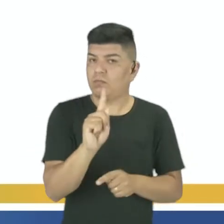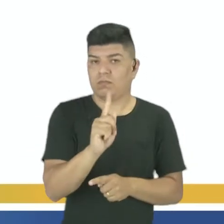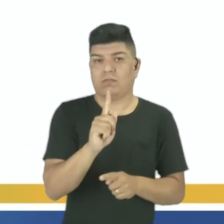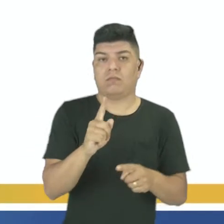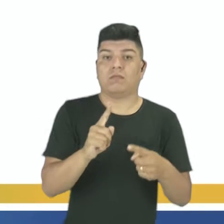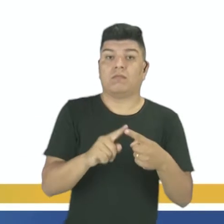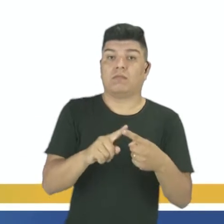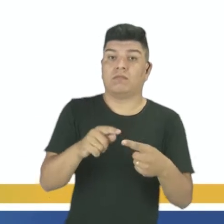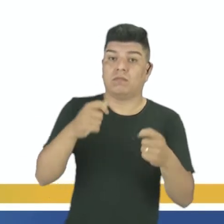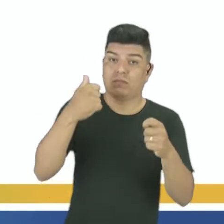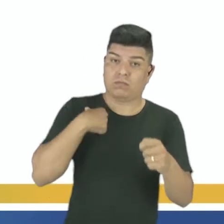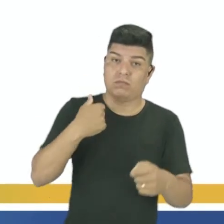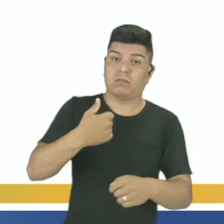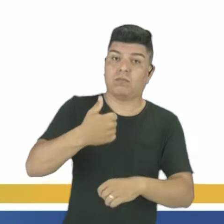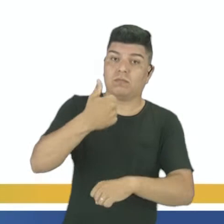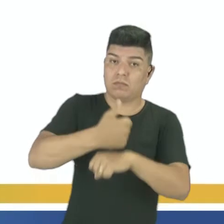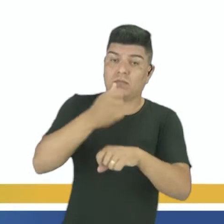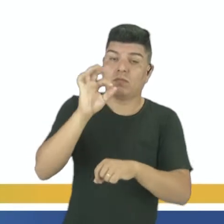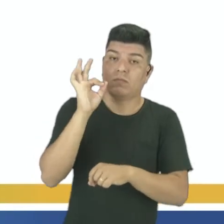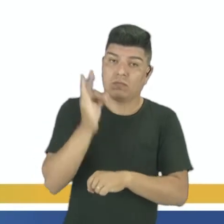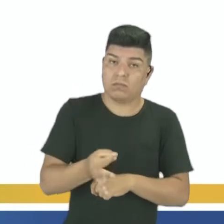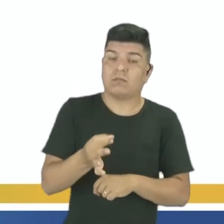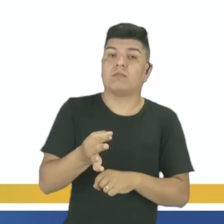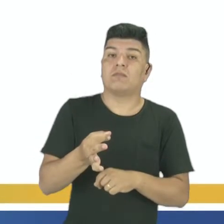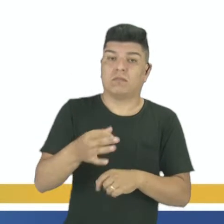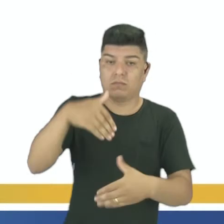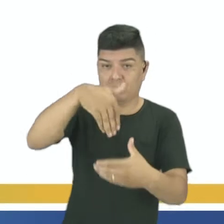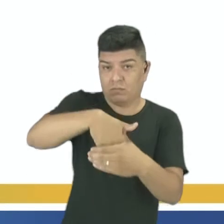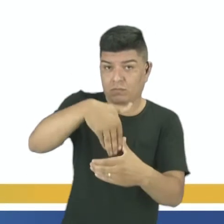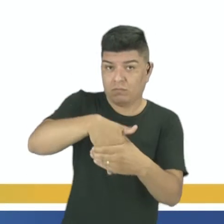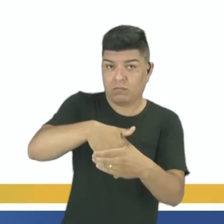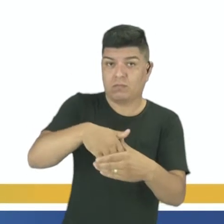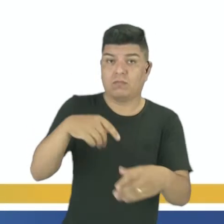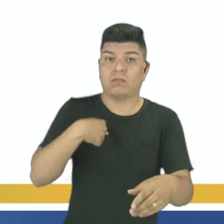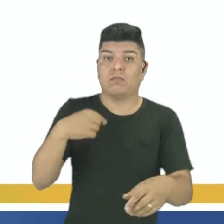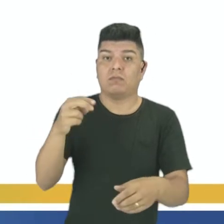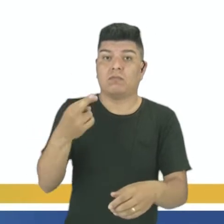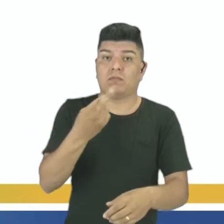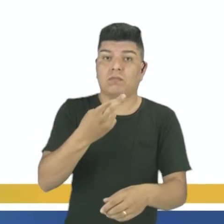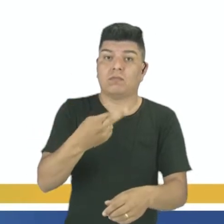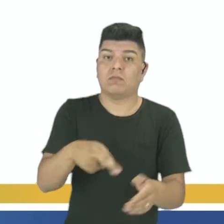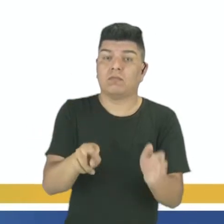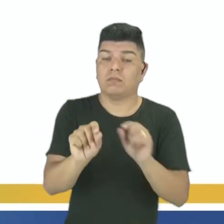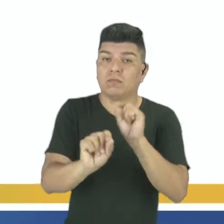garantindo a lisura do processo político eleitoral e ainda do uso de recursos